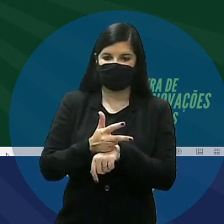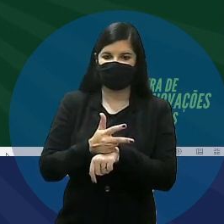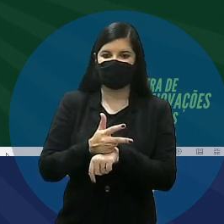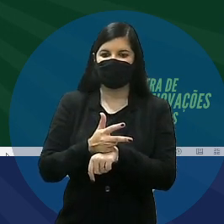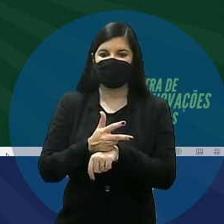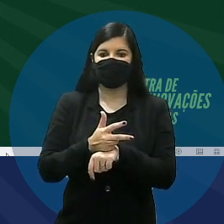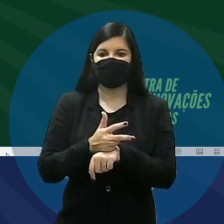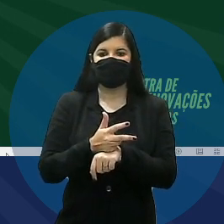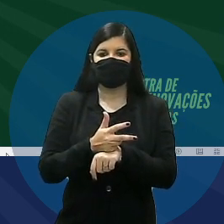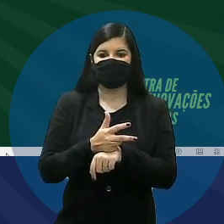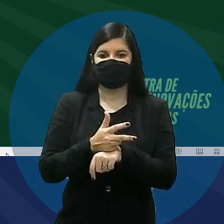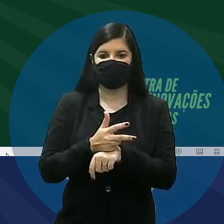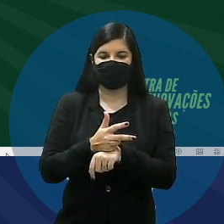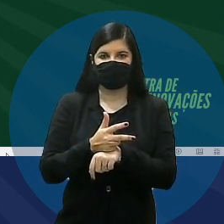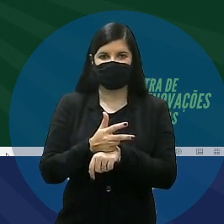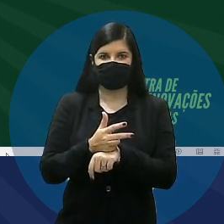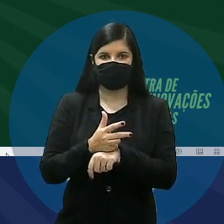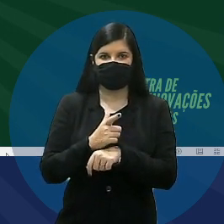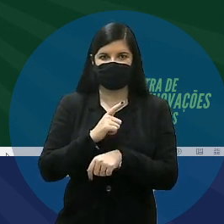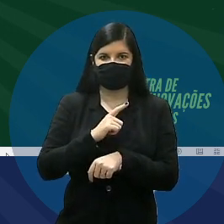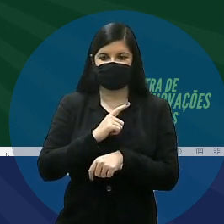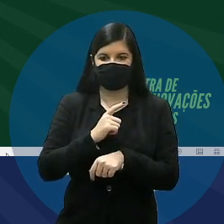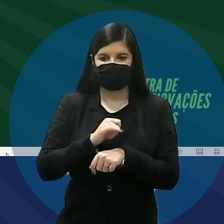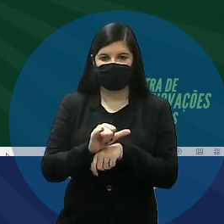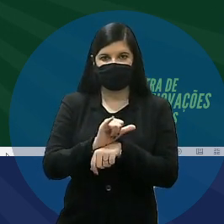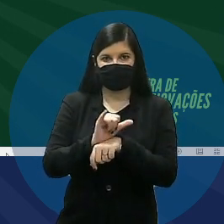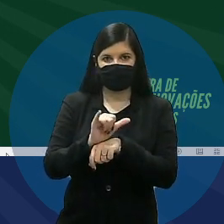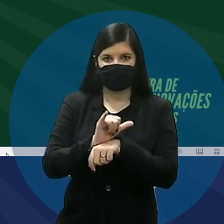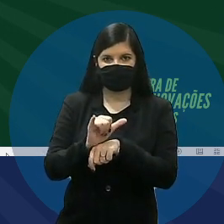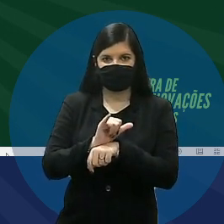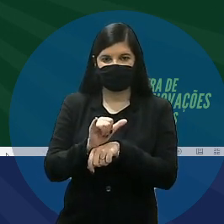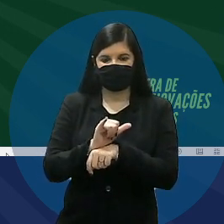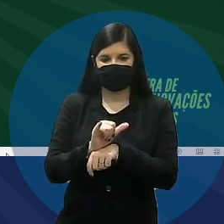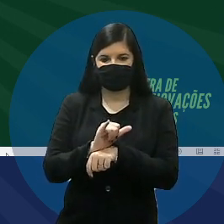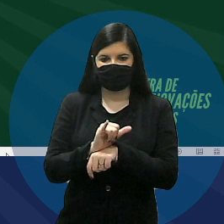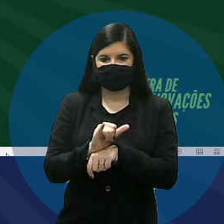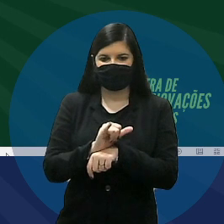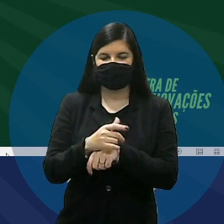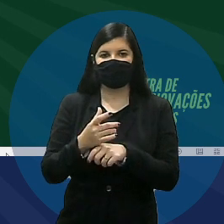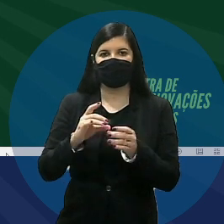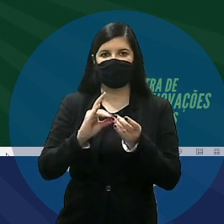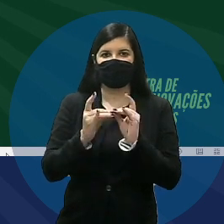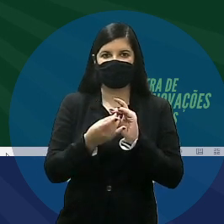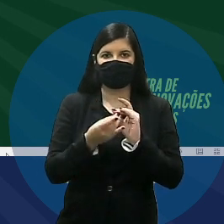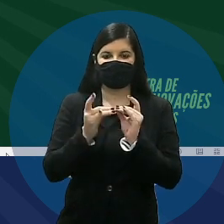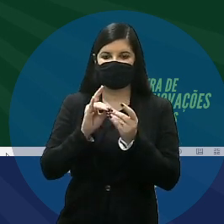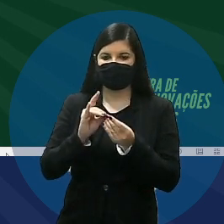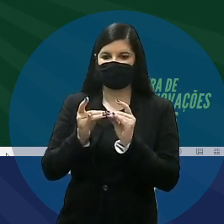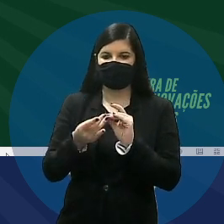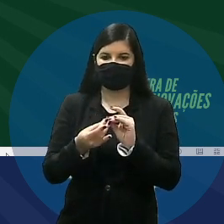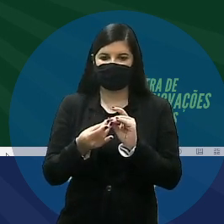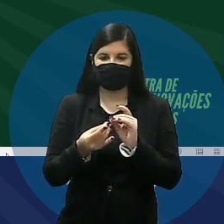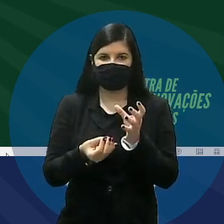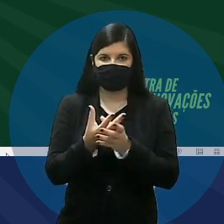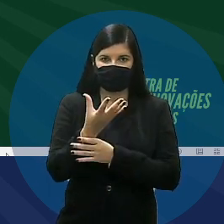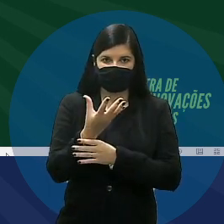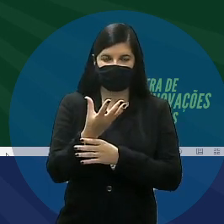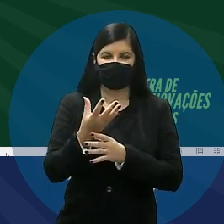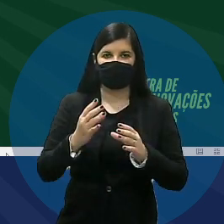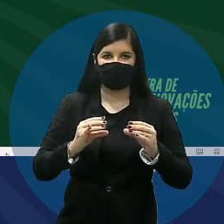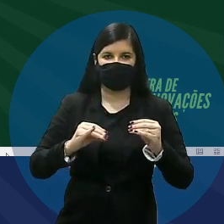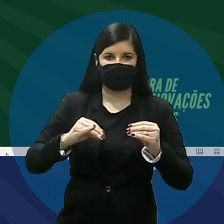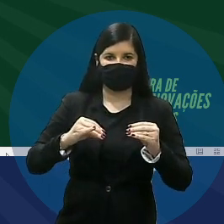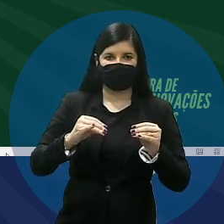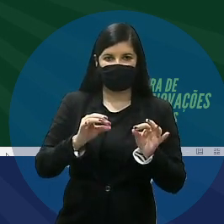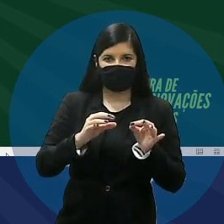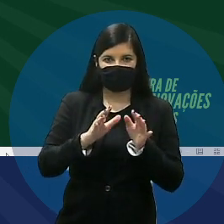no canal do YouTube, tivemos oficina com a construção de uma maquete hidrográfica,